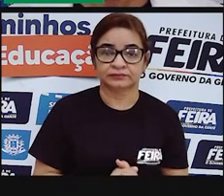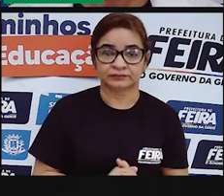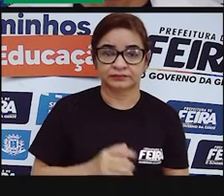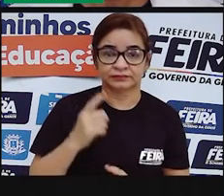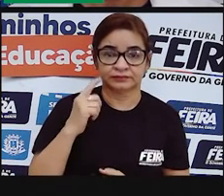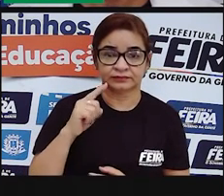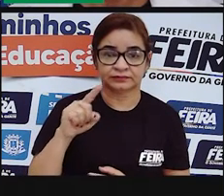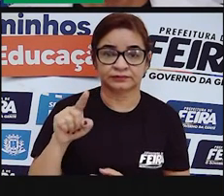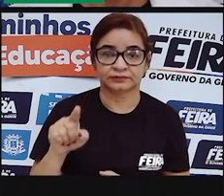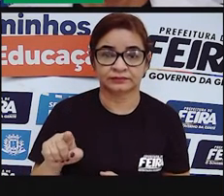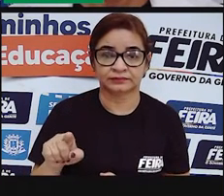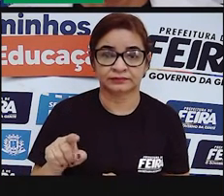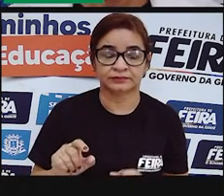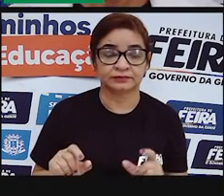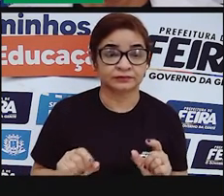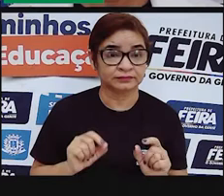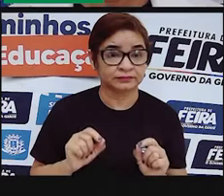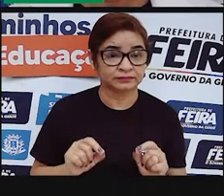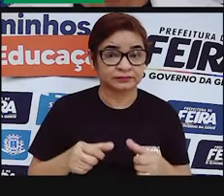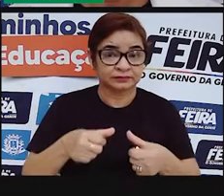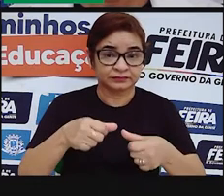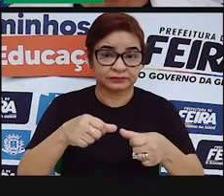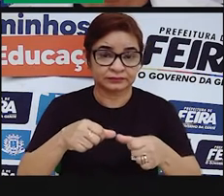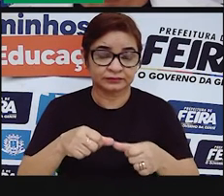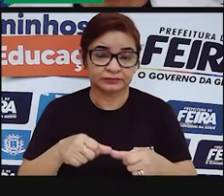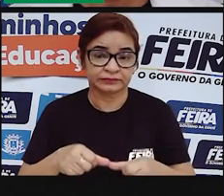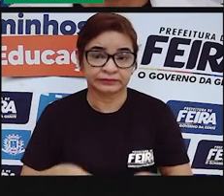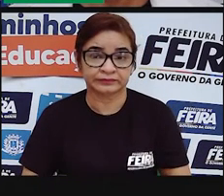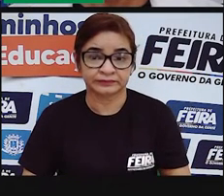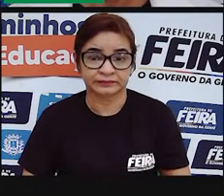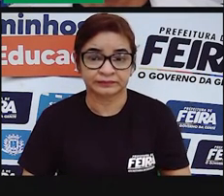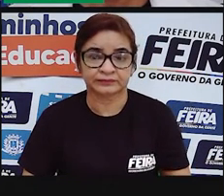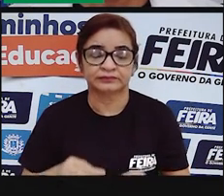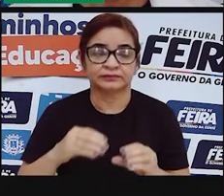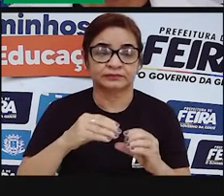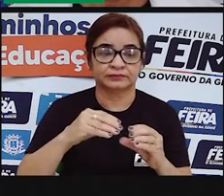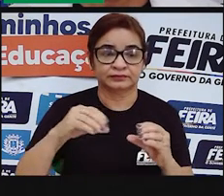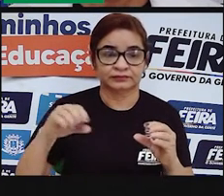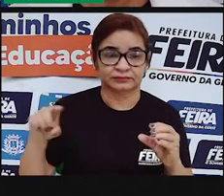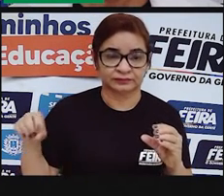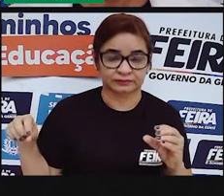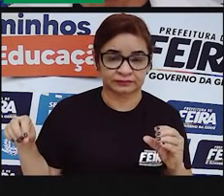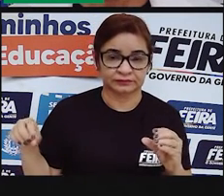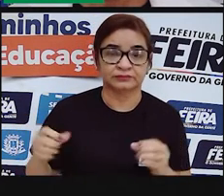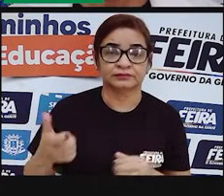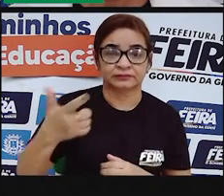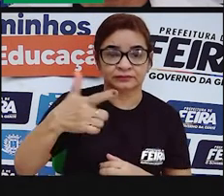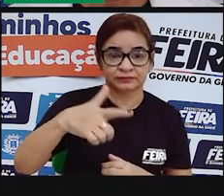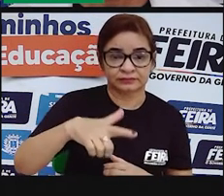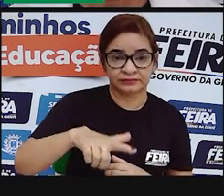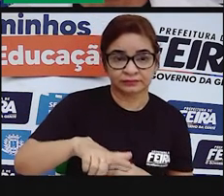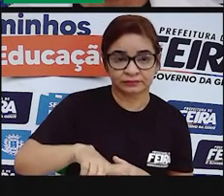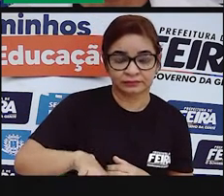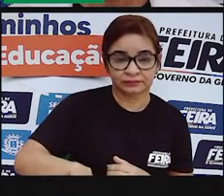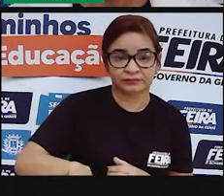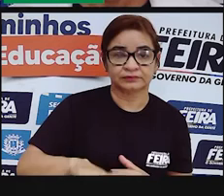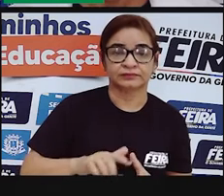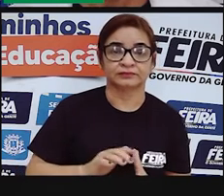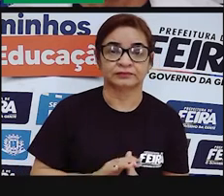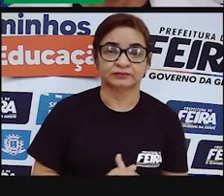e conotação, porque as figuras de linguagem, elas atuam no campo da